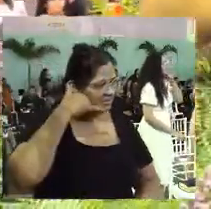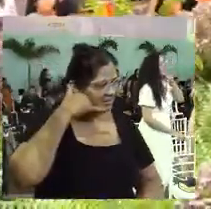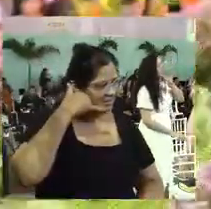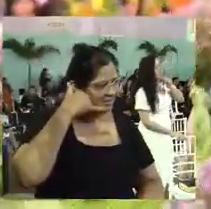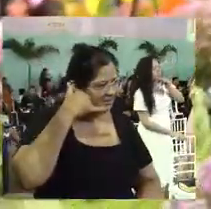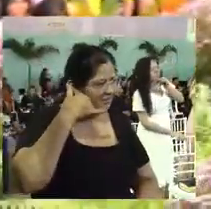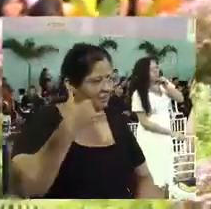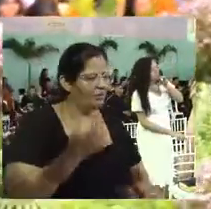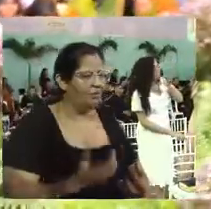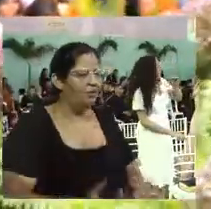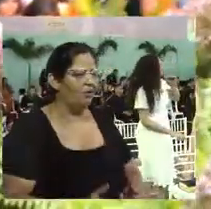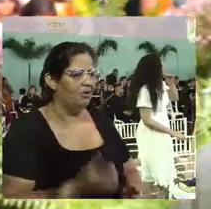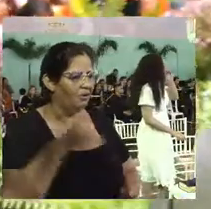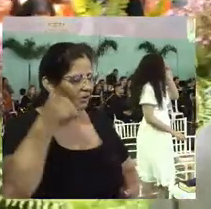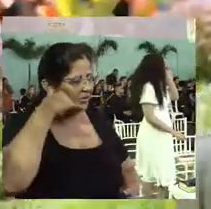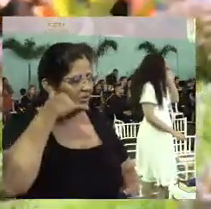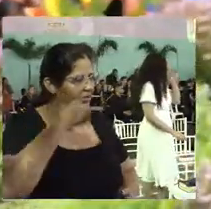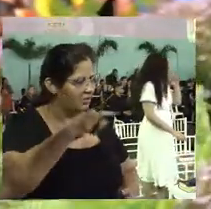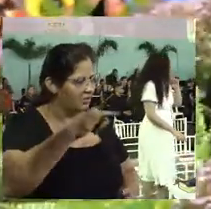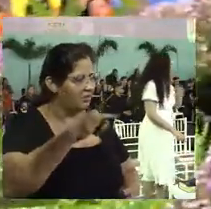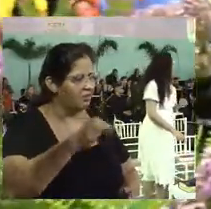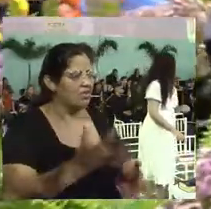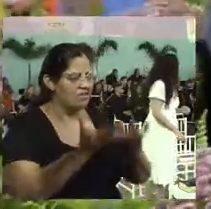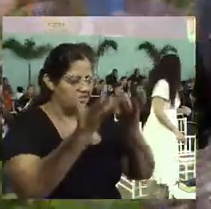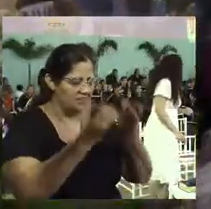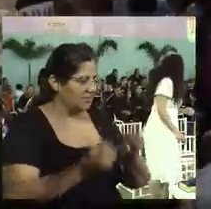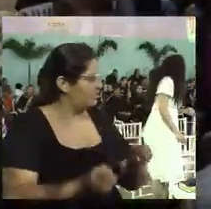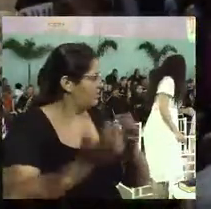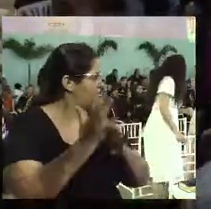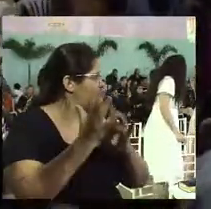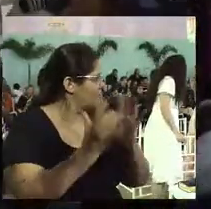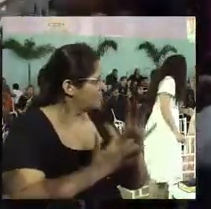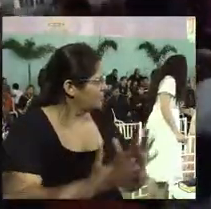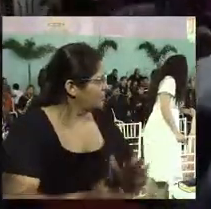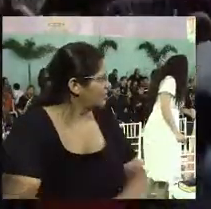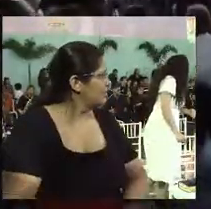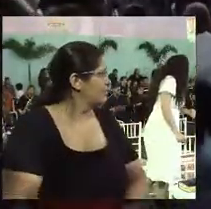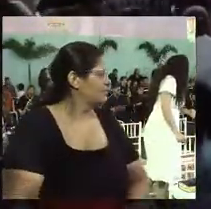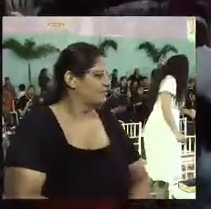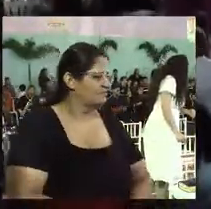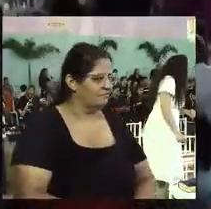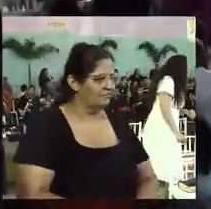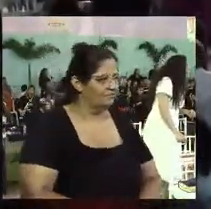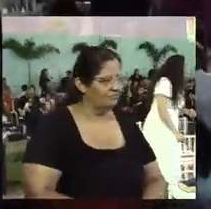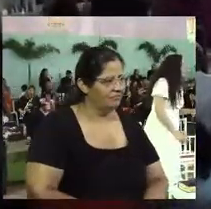é uma alma aí filha 102 Qual o nome dessa pessoa aqui por favor